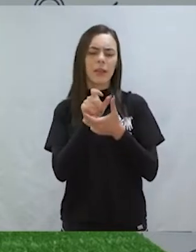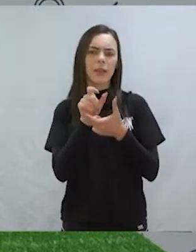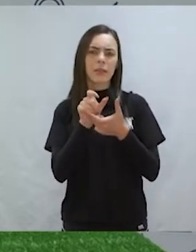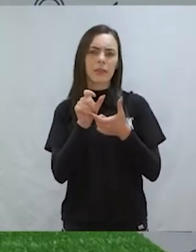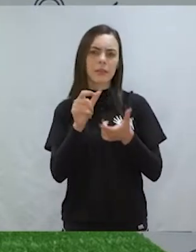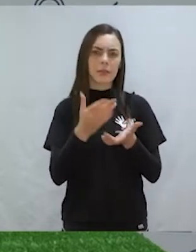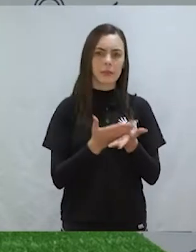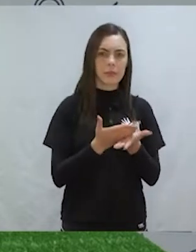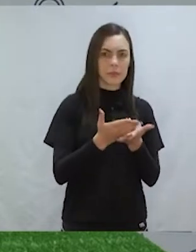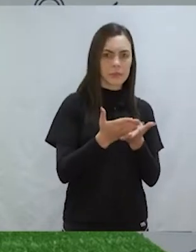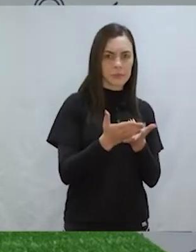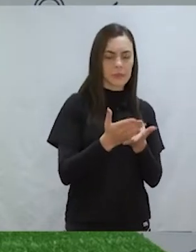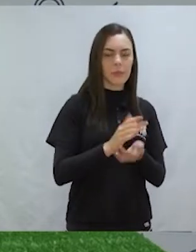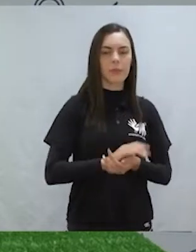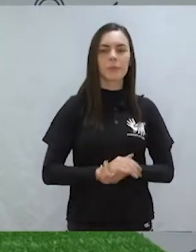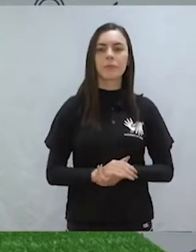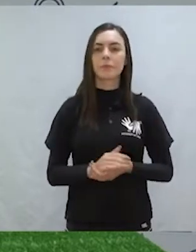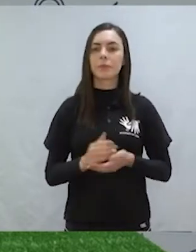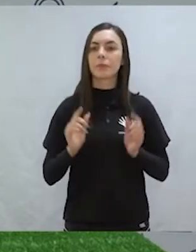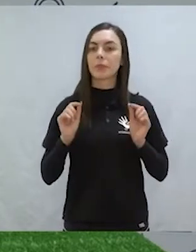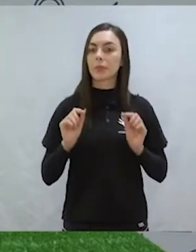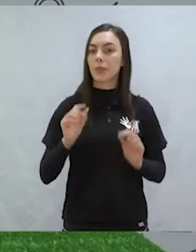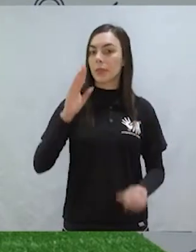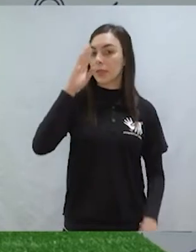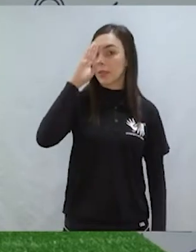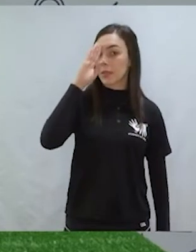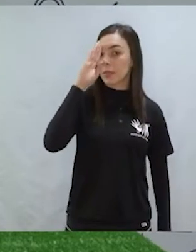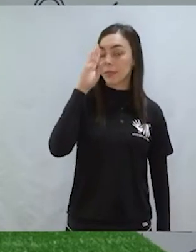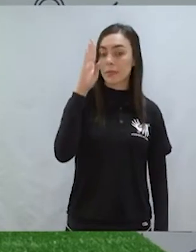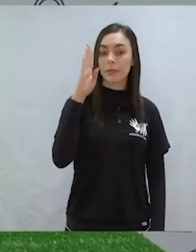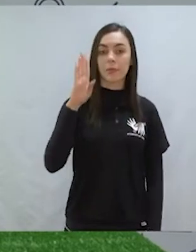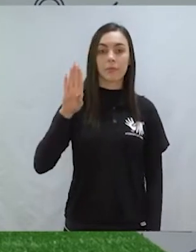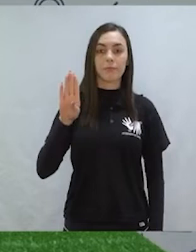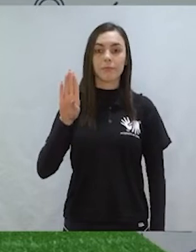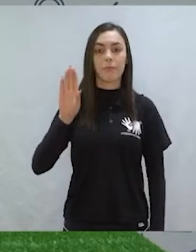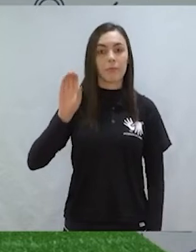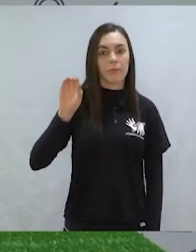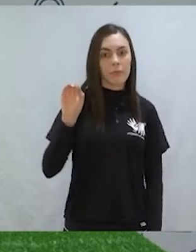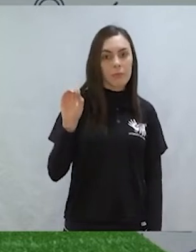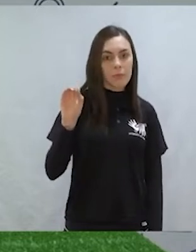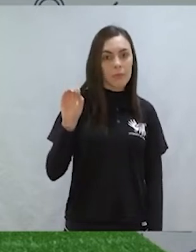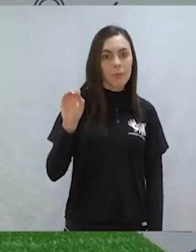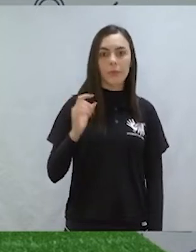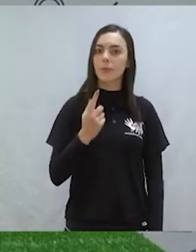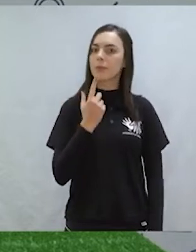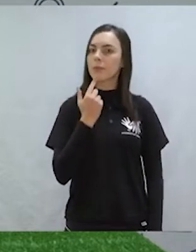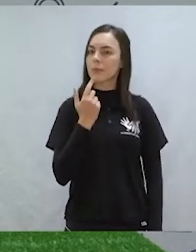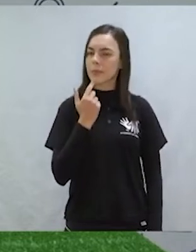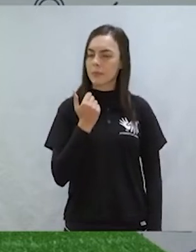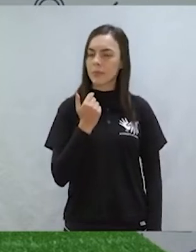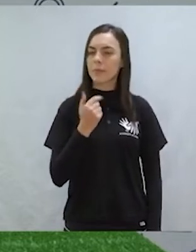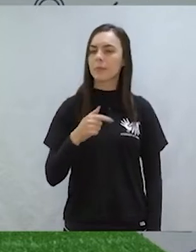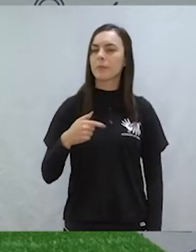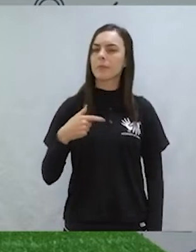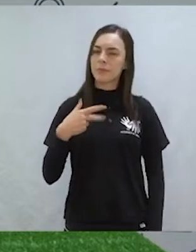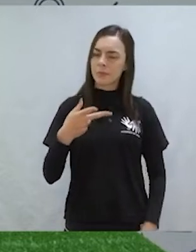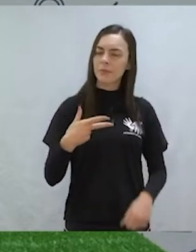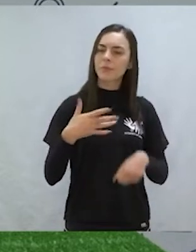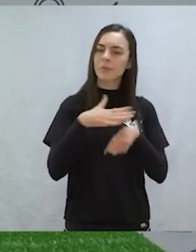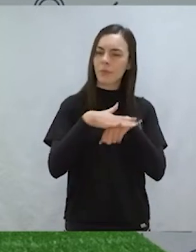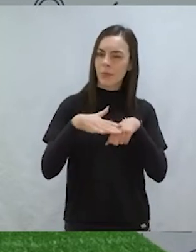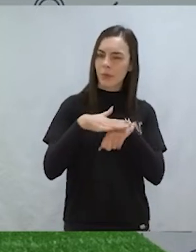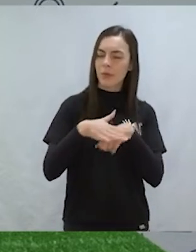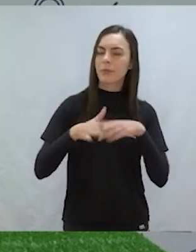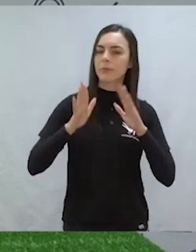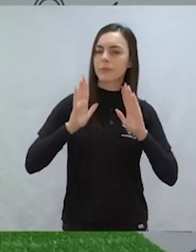das palavras, que nós vamos dar um destaque para a sílaba bo, que é a qual nós já conversamos, nós